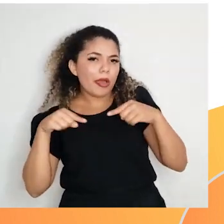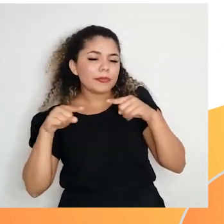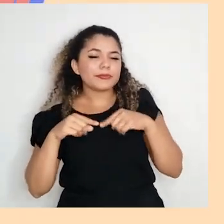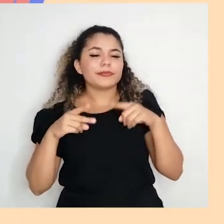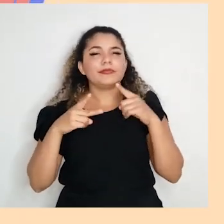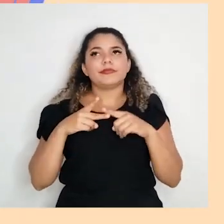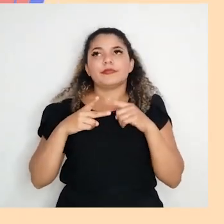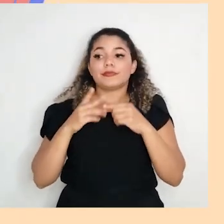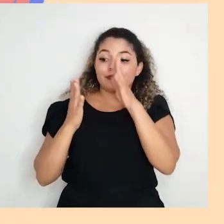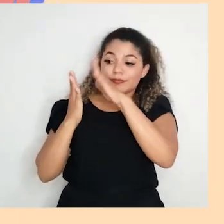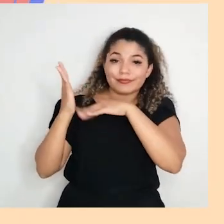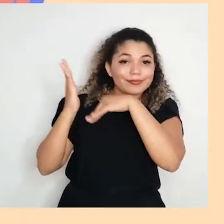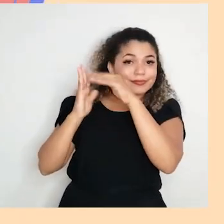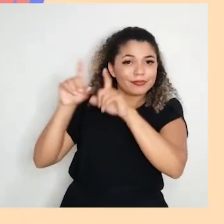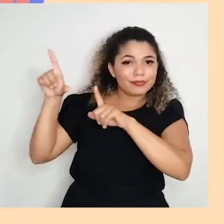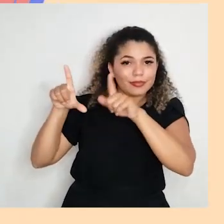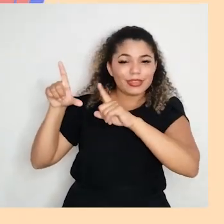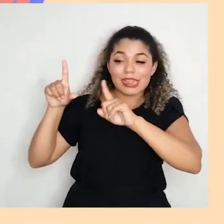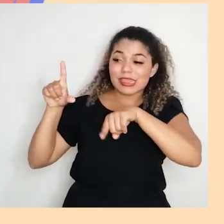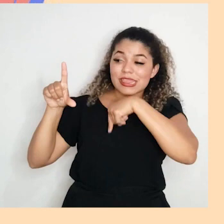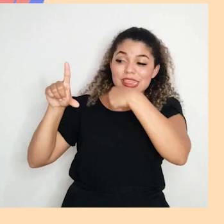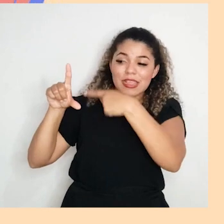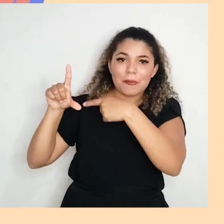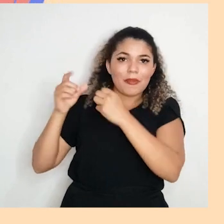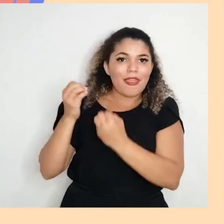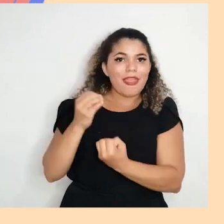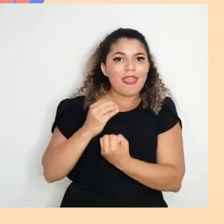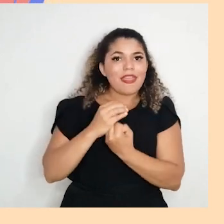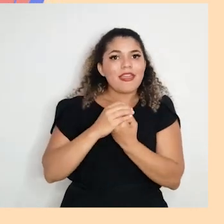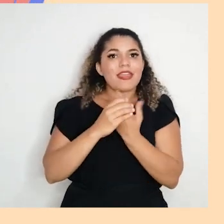música, uma tela, para